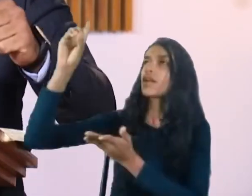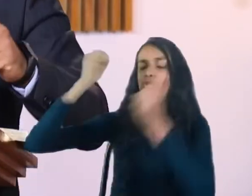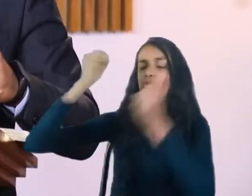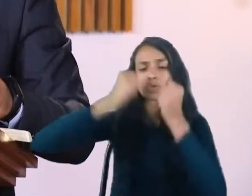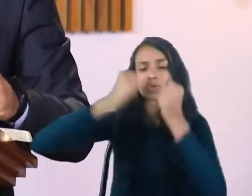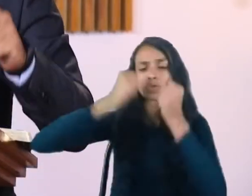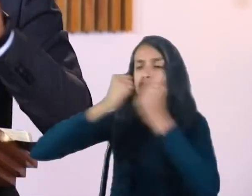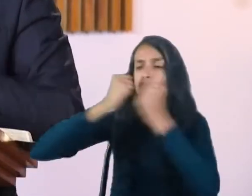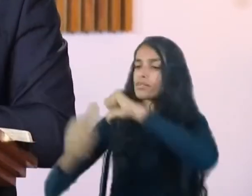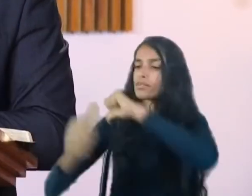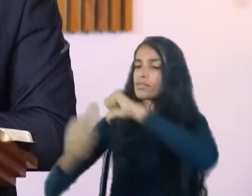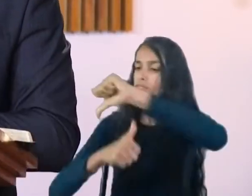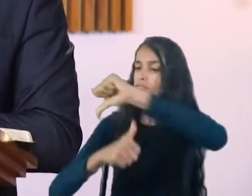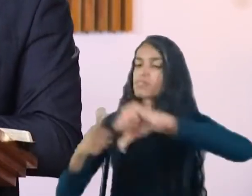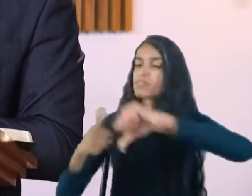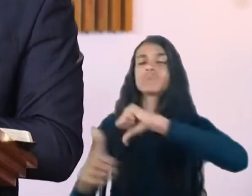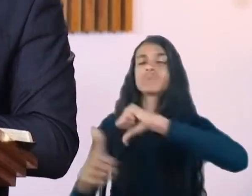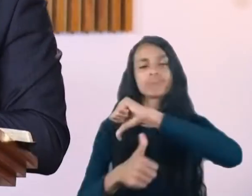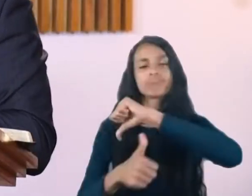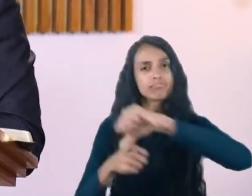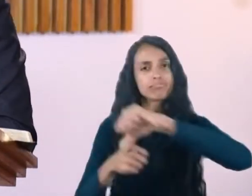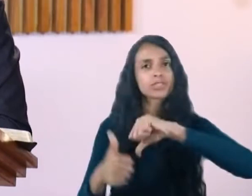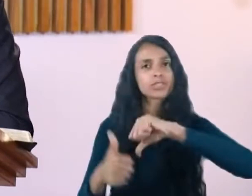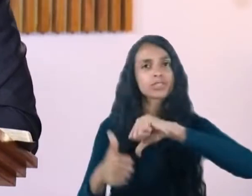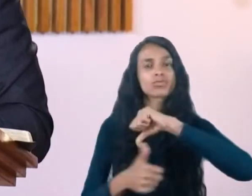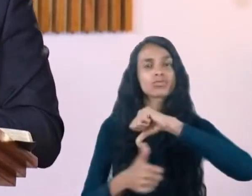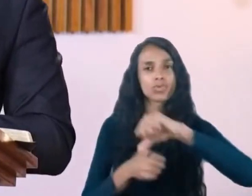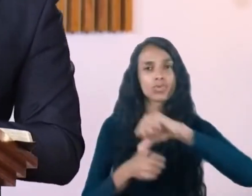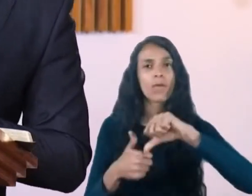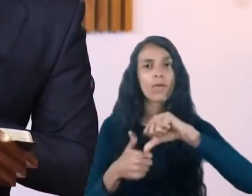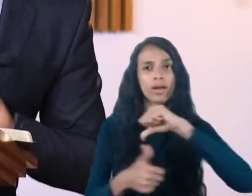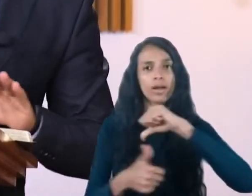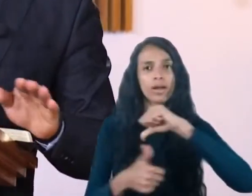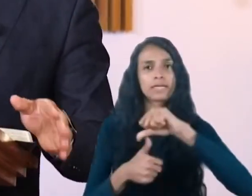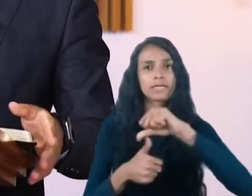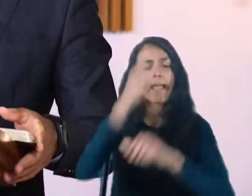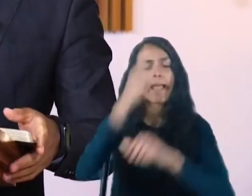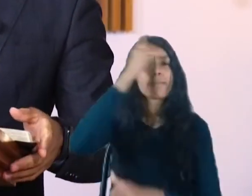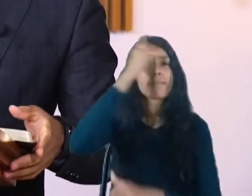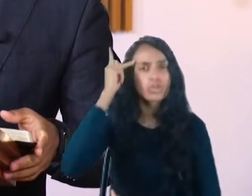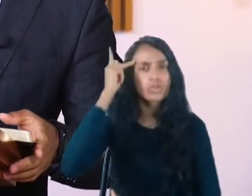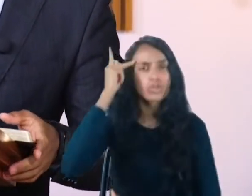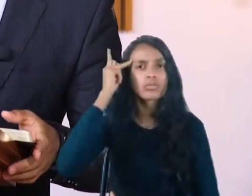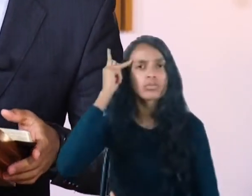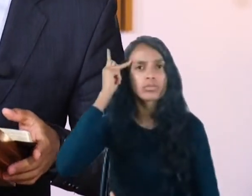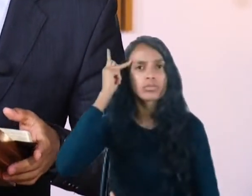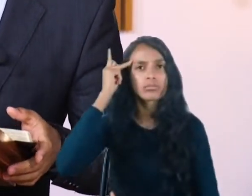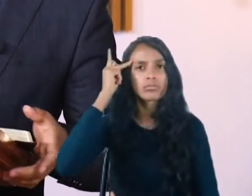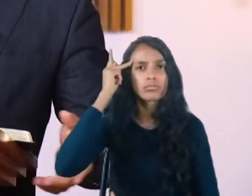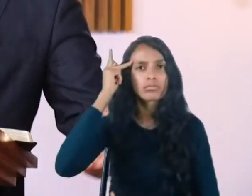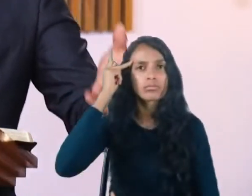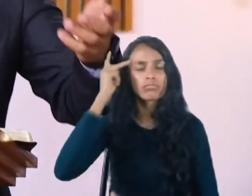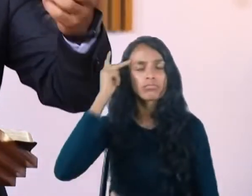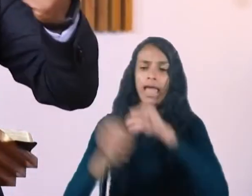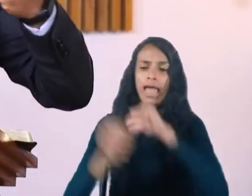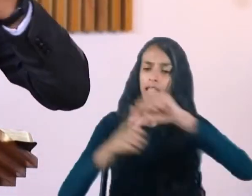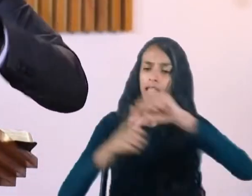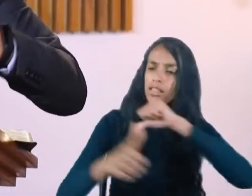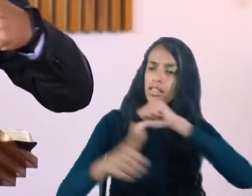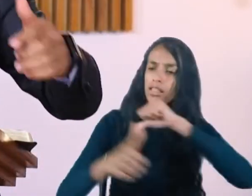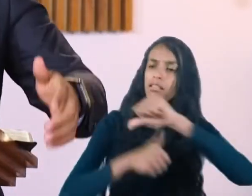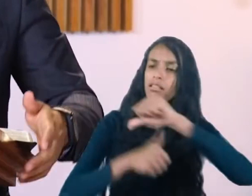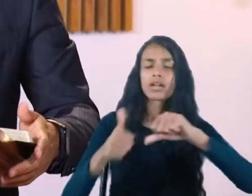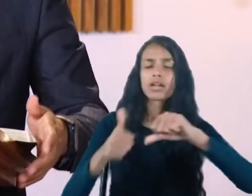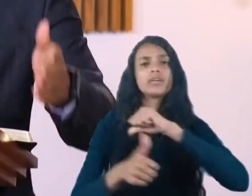transformar Eúticos, de transformar Jeffersons, de transformar